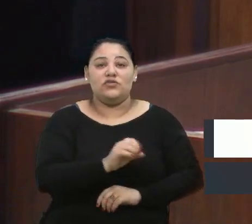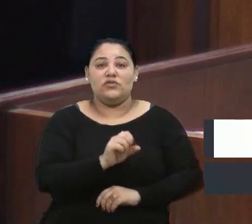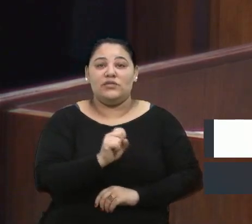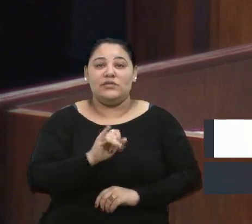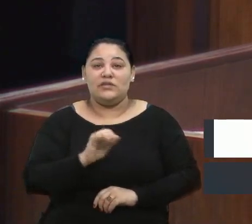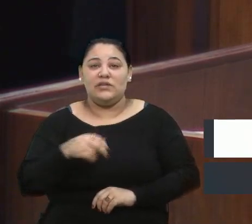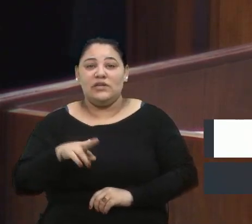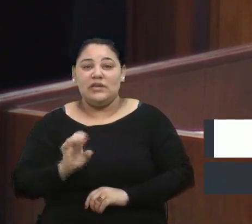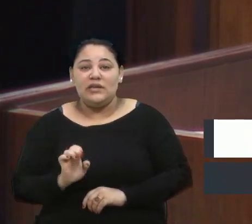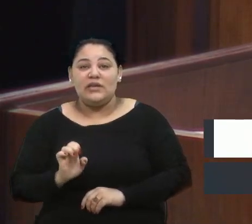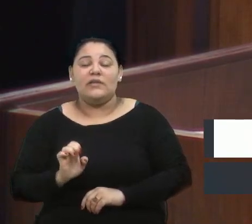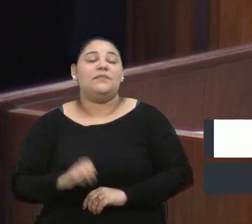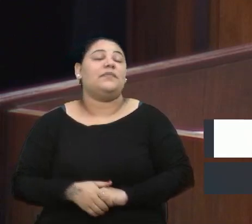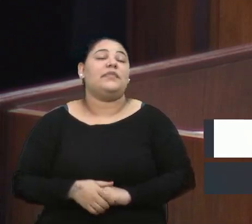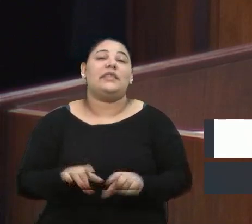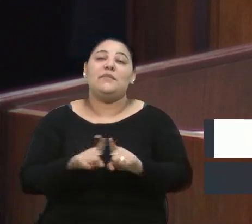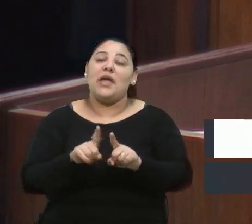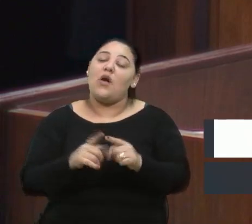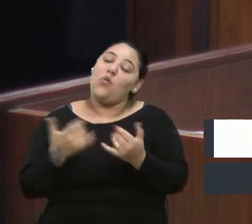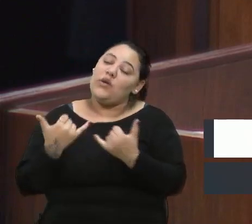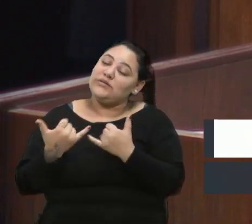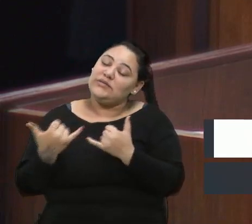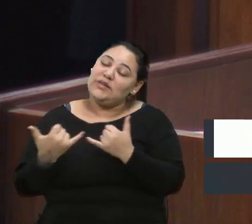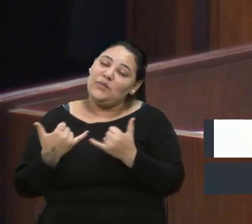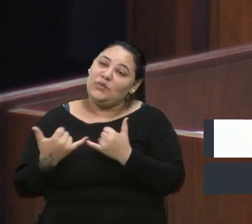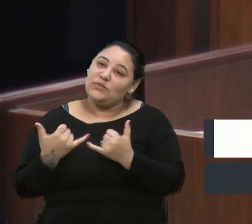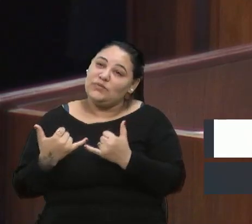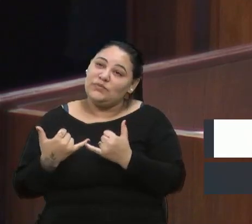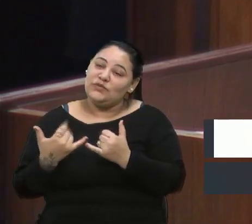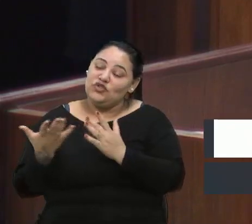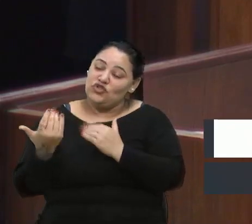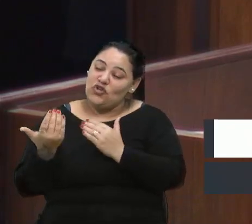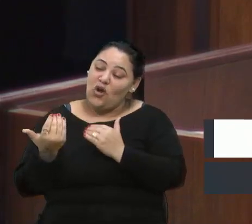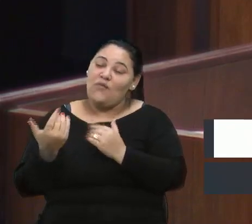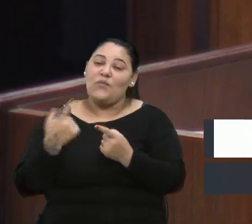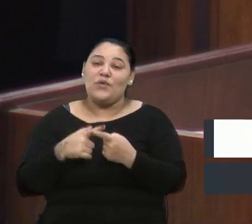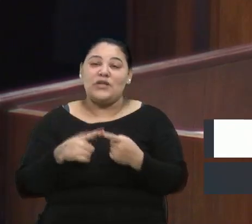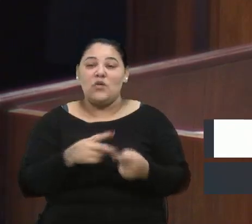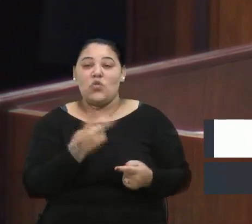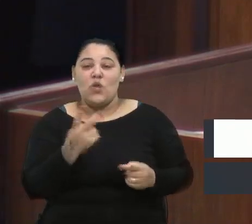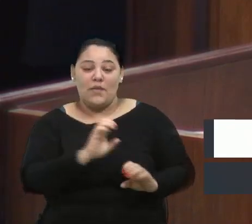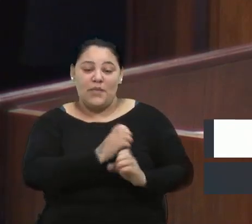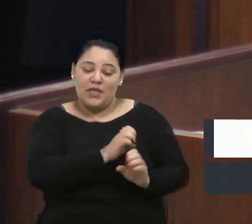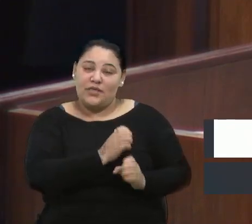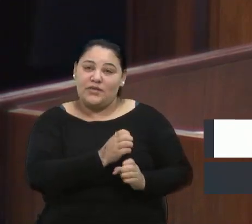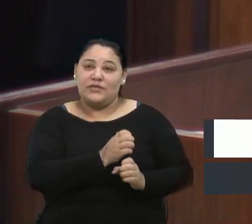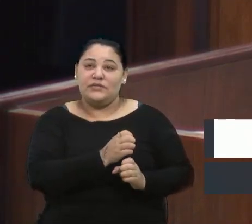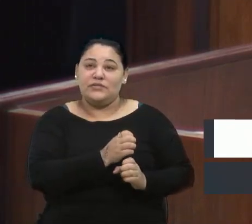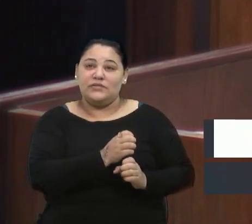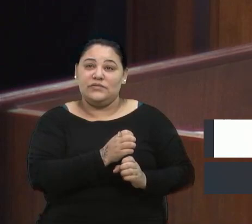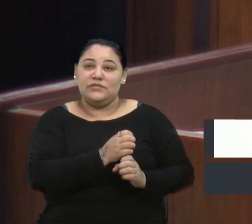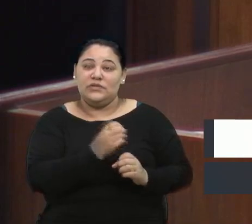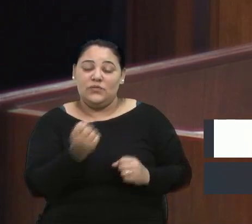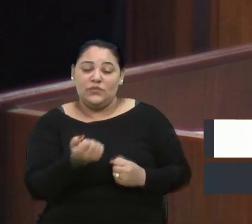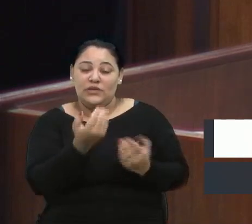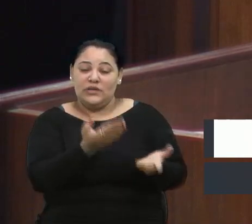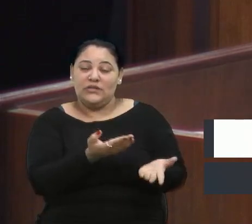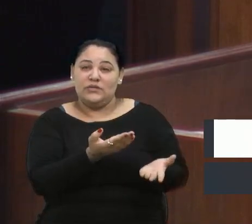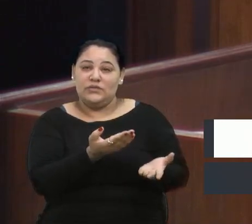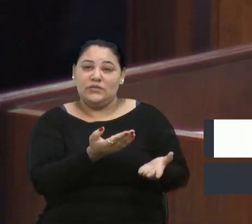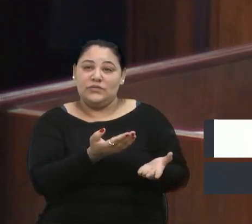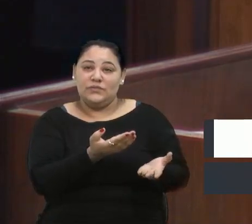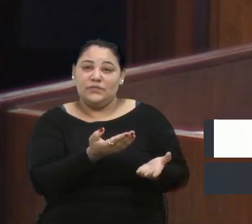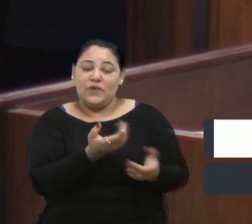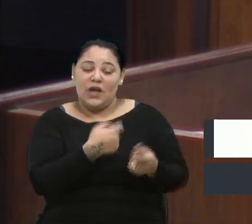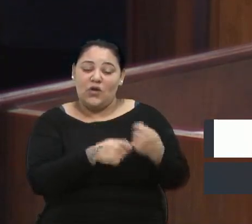exemplo que a juventude, essas empreendedoras, estão aí gerando emprego e também a